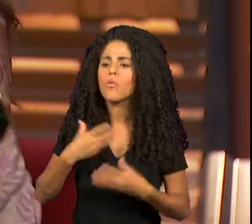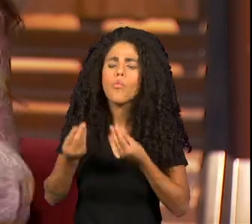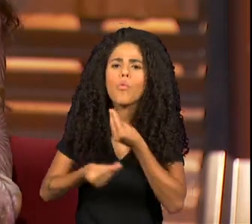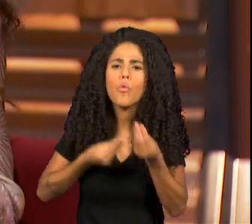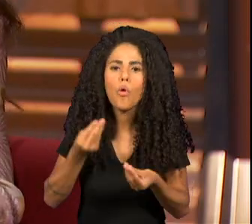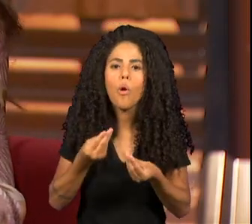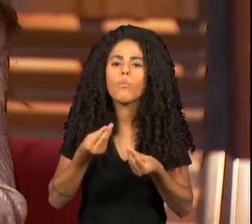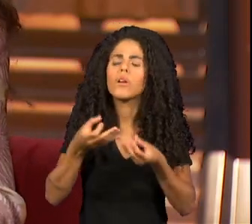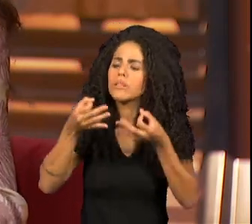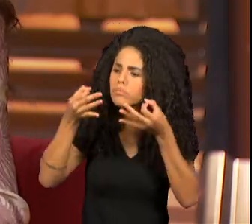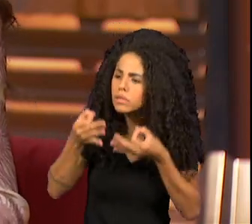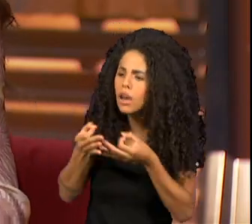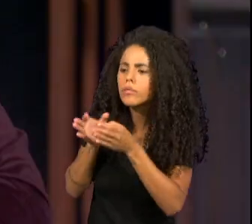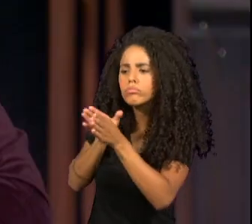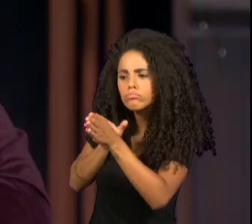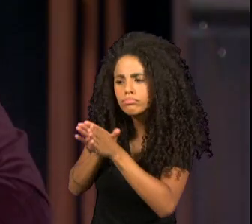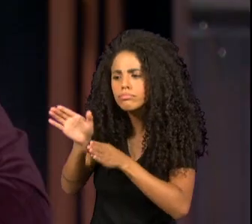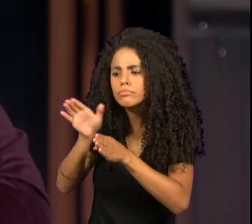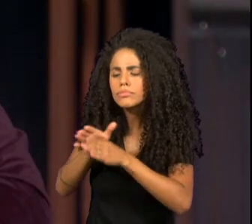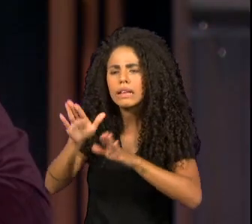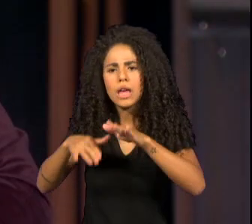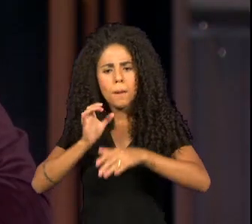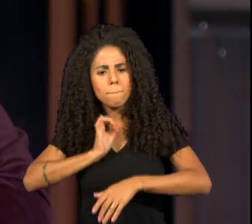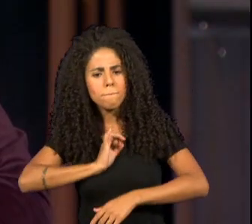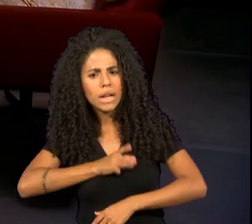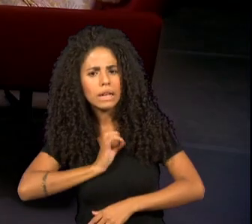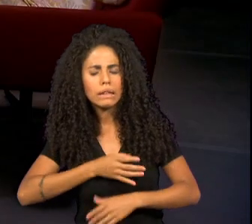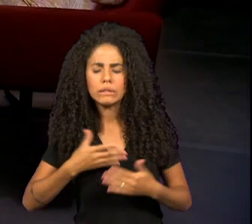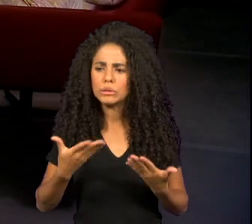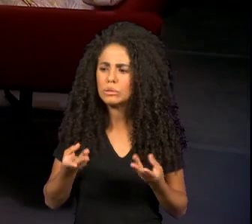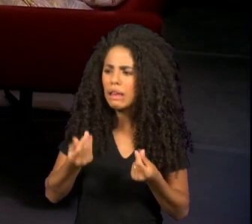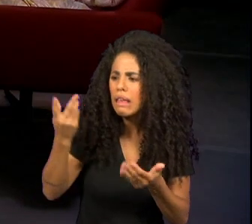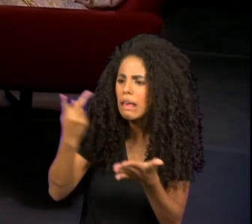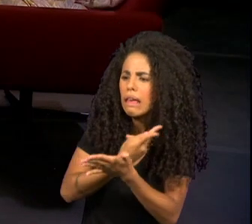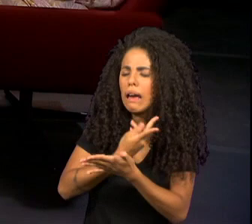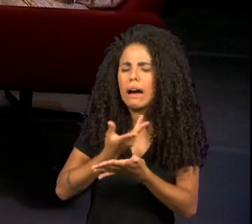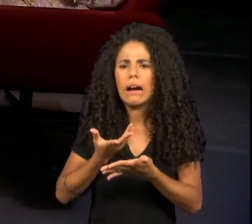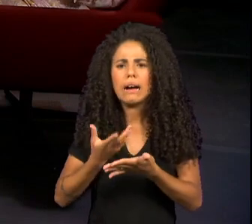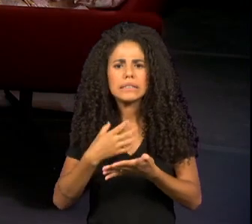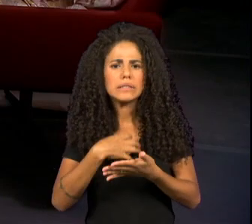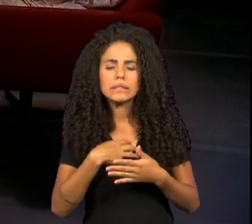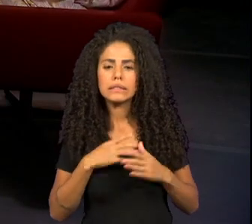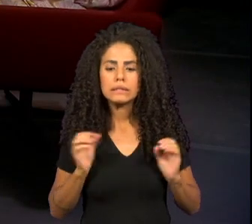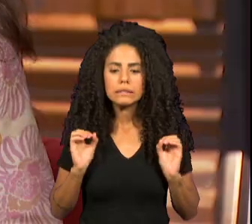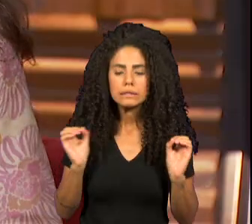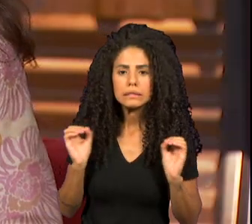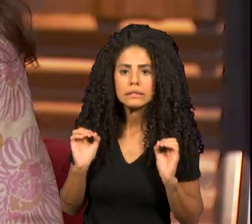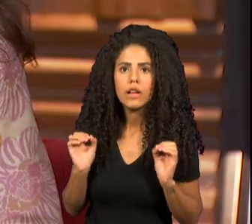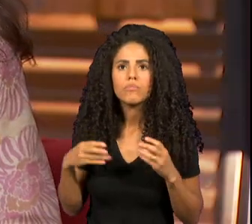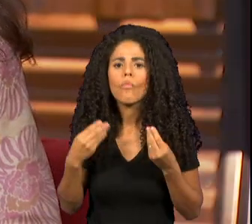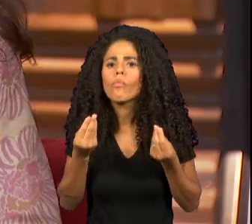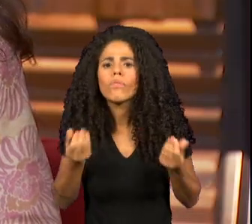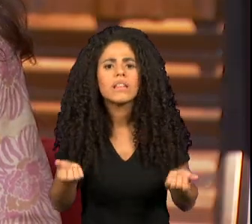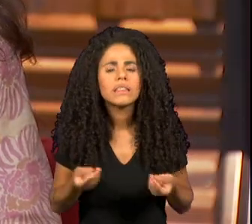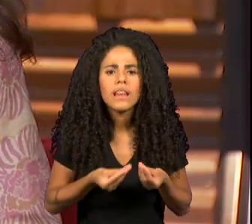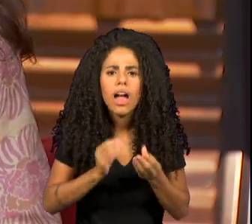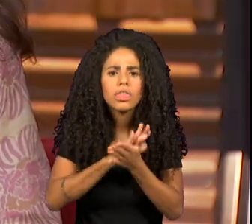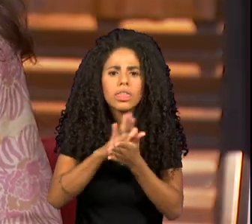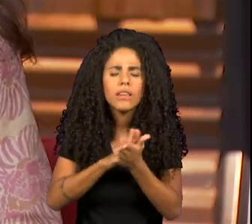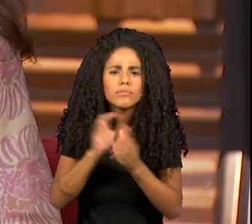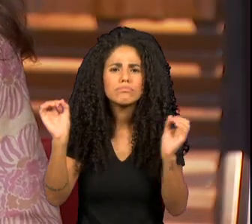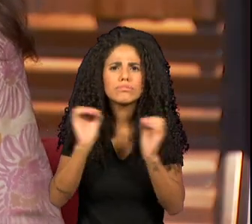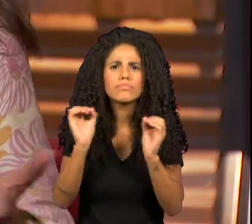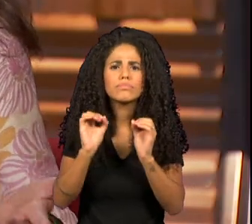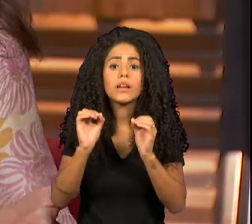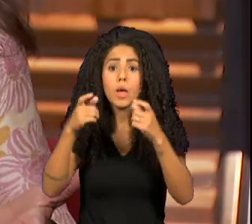ou de medo orientar medo de errar que a gente não dá nem espaço para o outro ser que tá ali na nossa frente